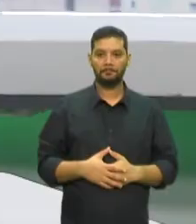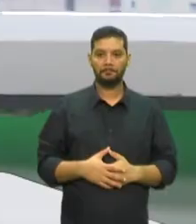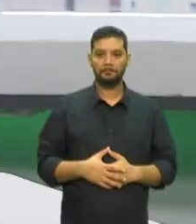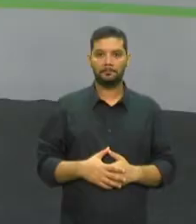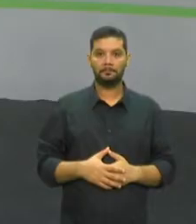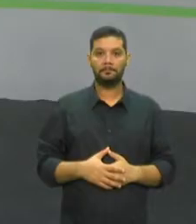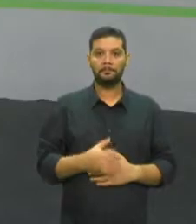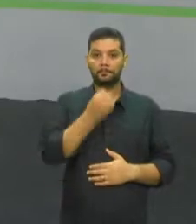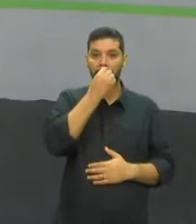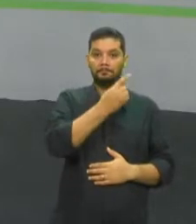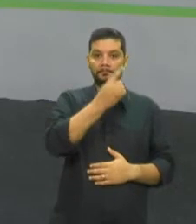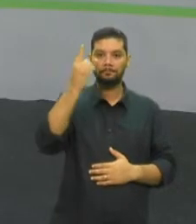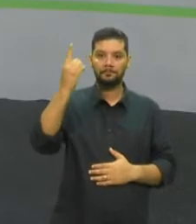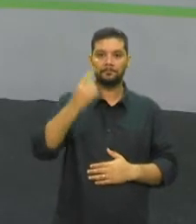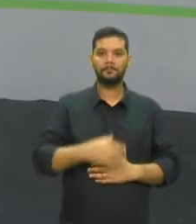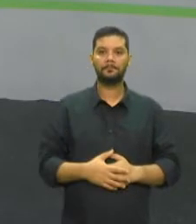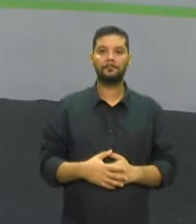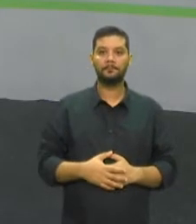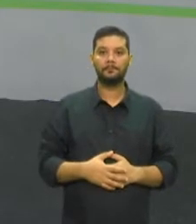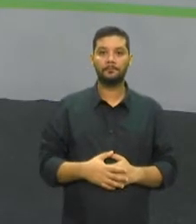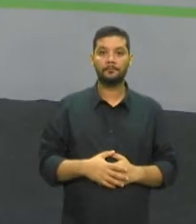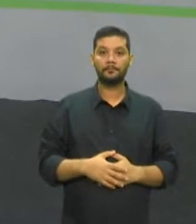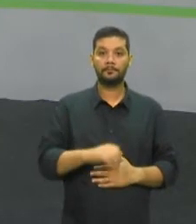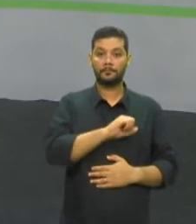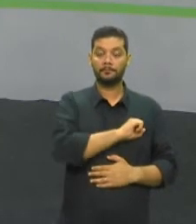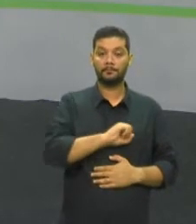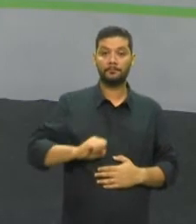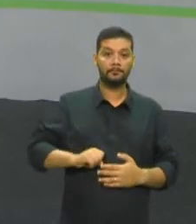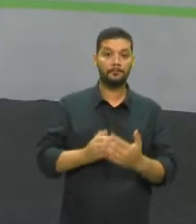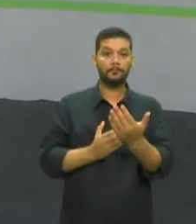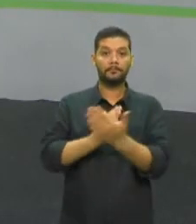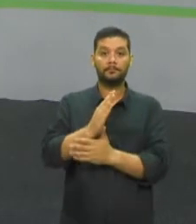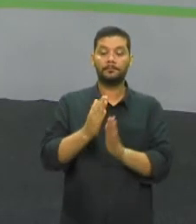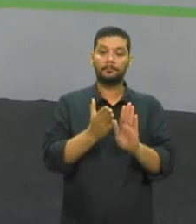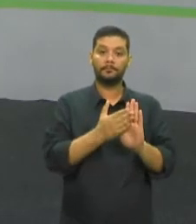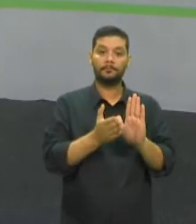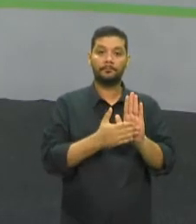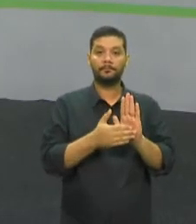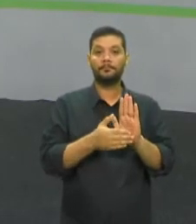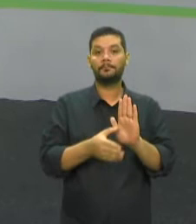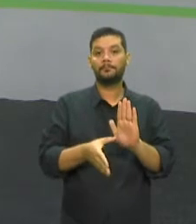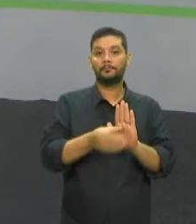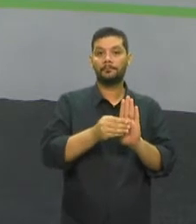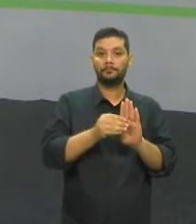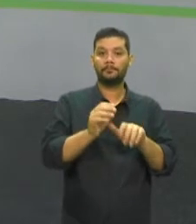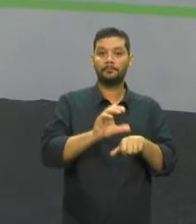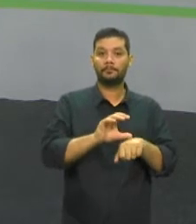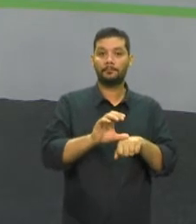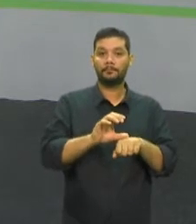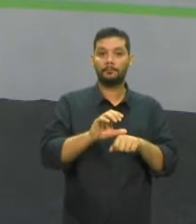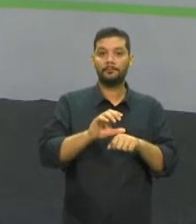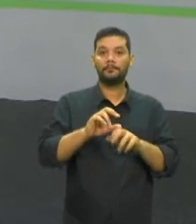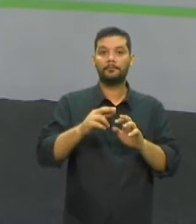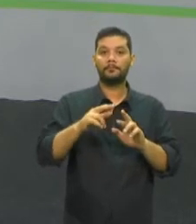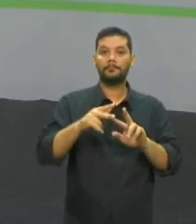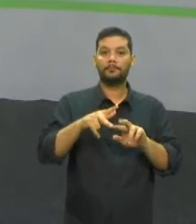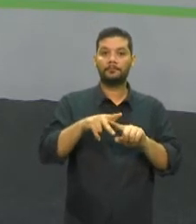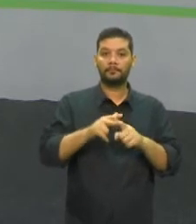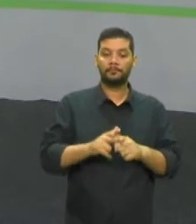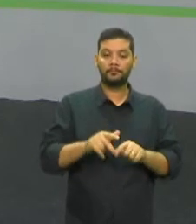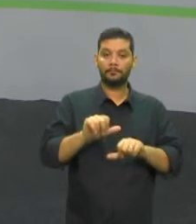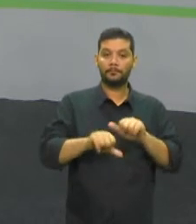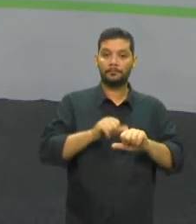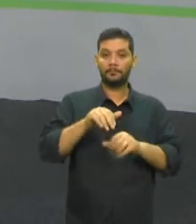Bom dia! O Senado Federal aprovou a proposta de emenda à Constituição da reforma eleitoral. Os